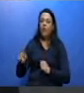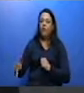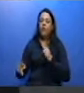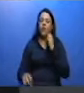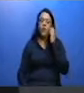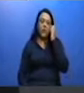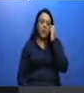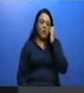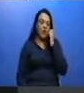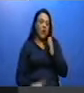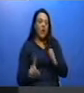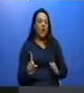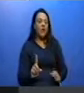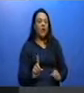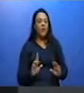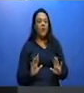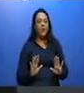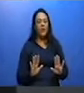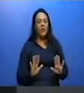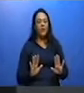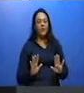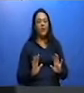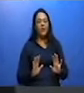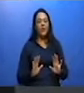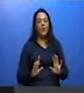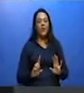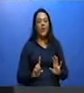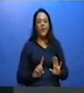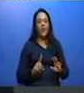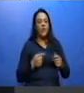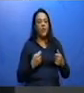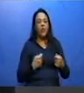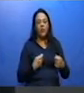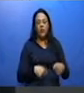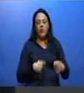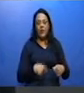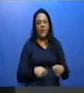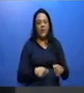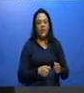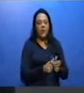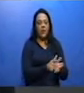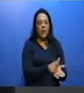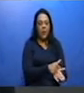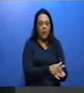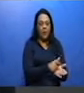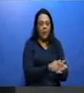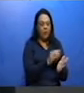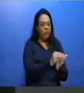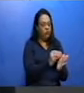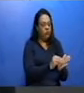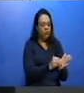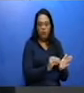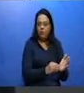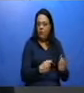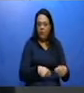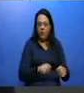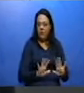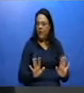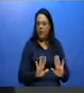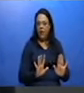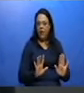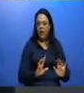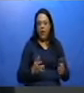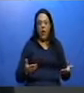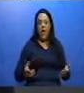Professora, não é nas fichas? Calma. Não precisa anotar na nossa ficha de pesquisa. Por enquanto, não.